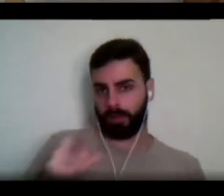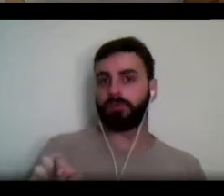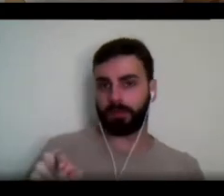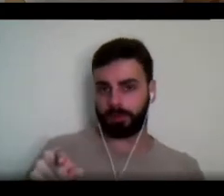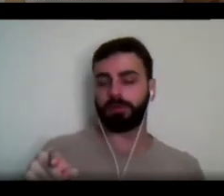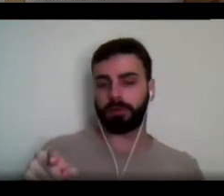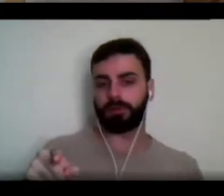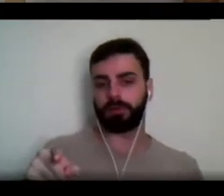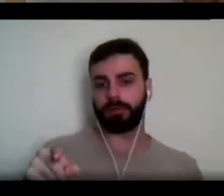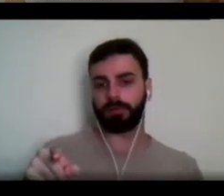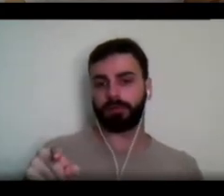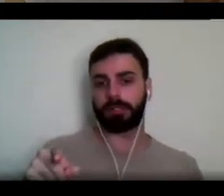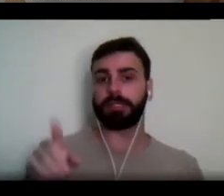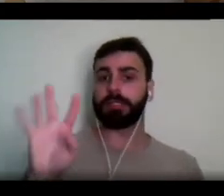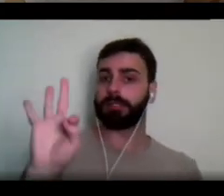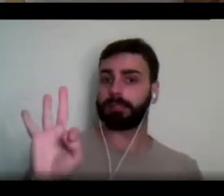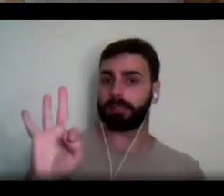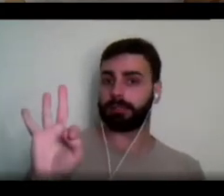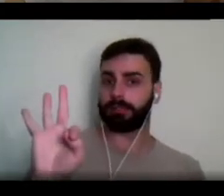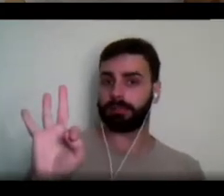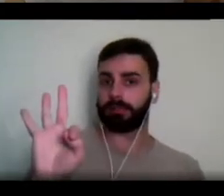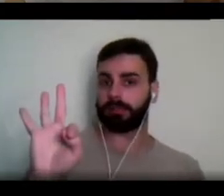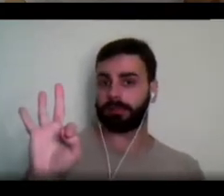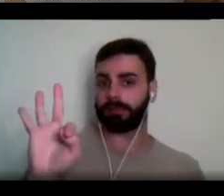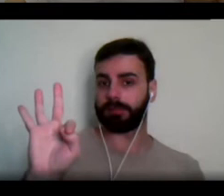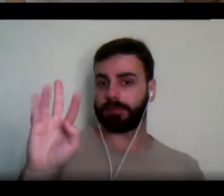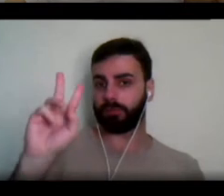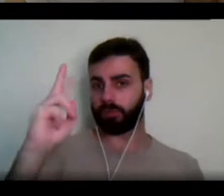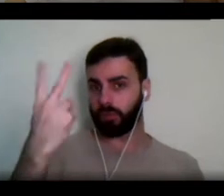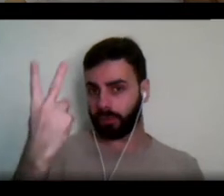T2 sobre 2